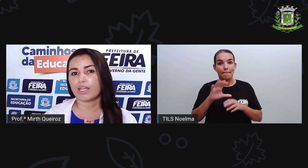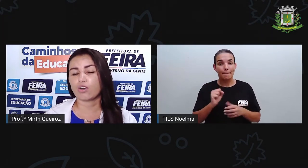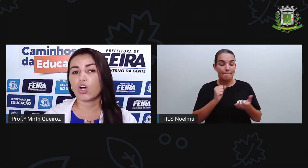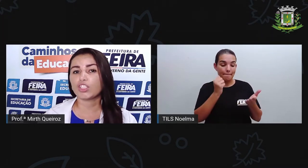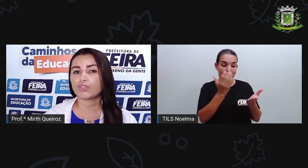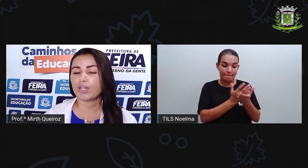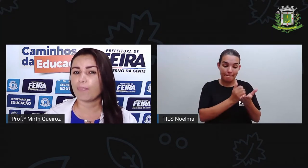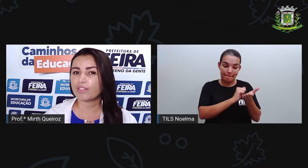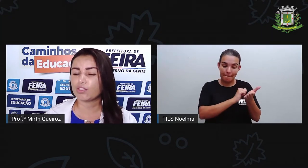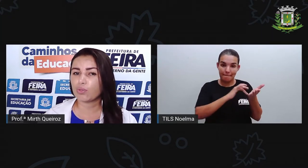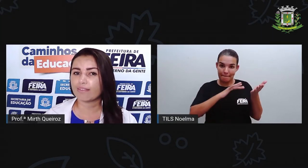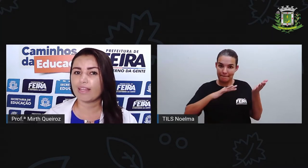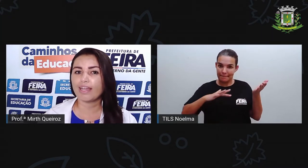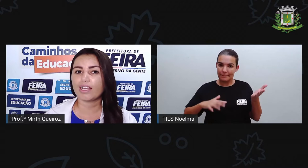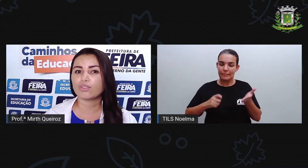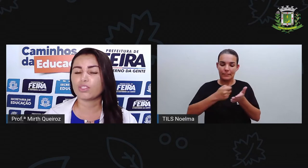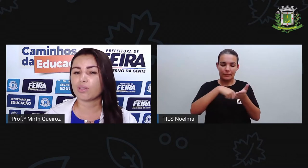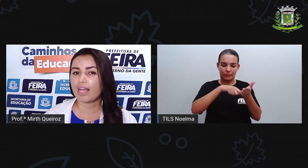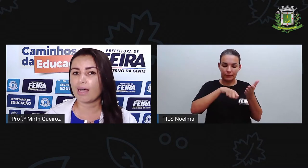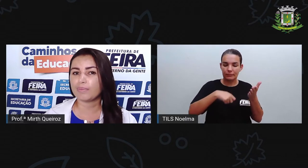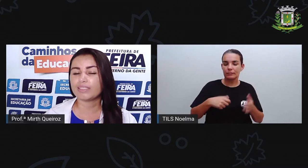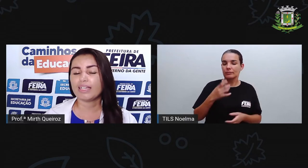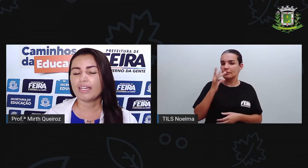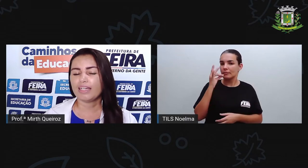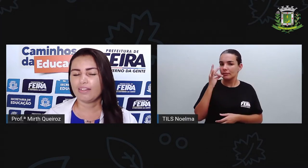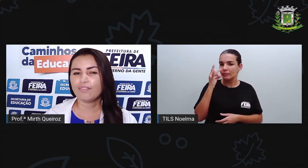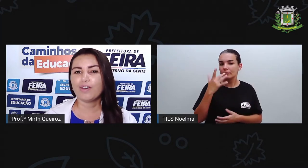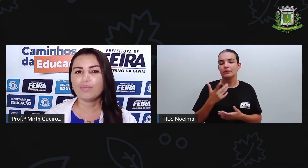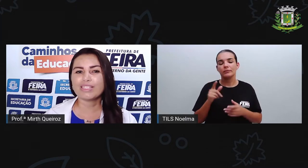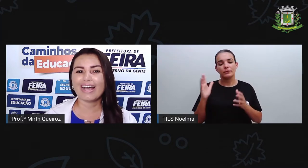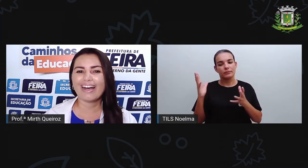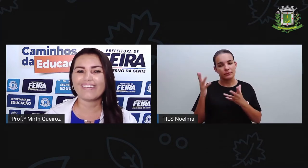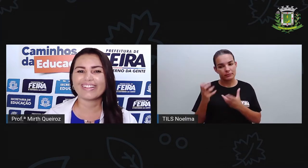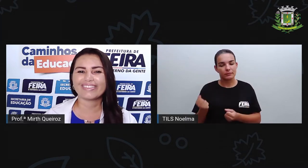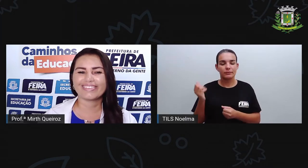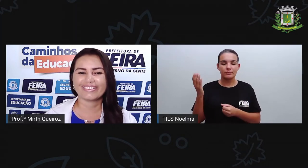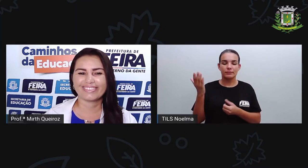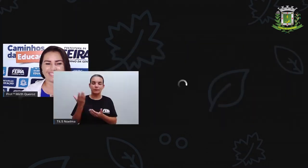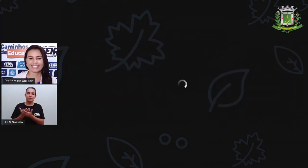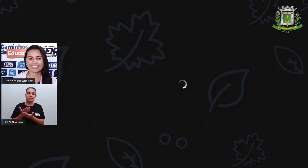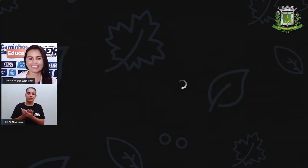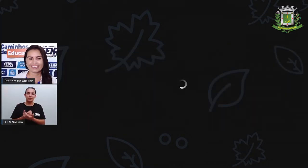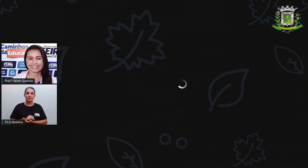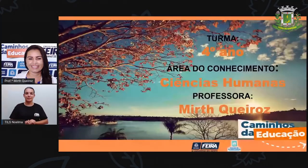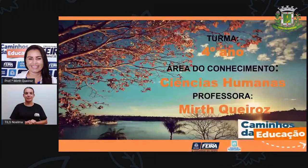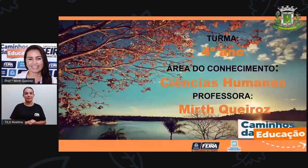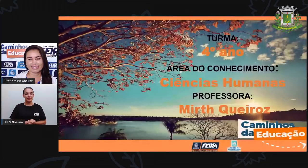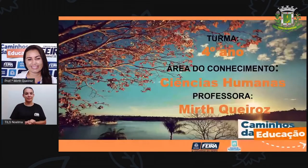percurso pedagógico, já pegue o seu caderno, o seu lápis e vamos à aula.